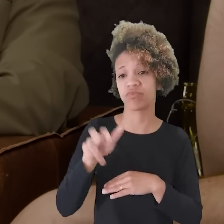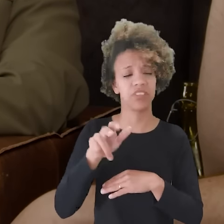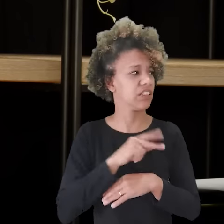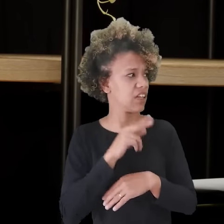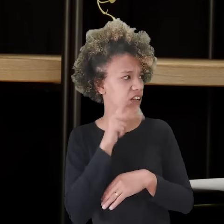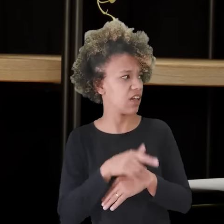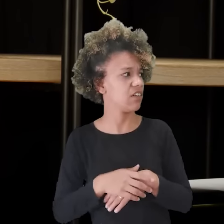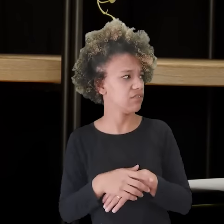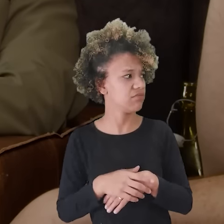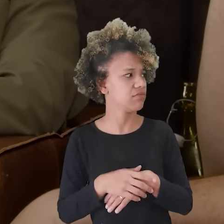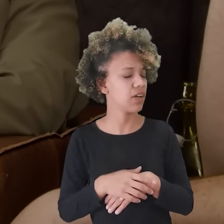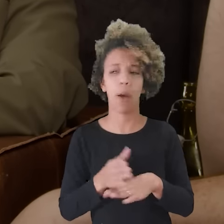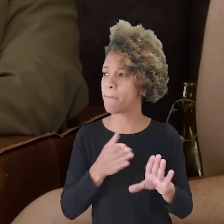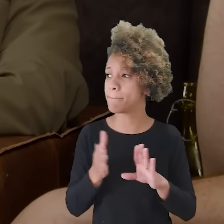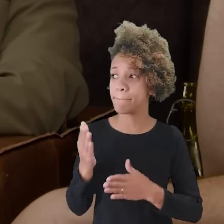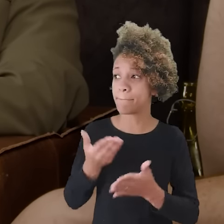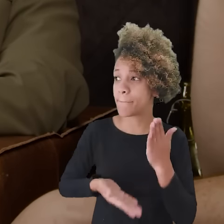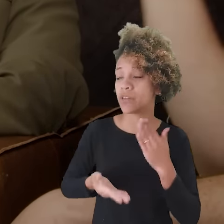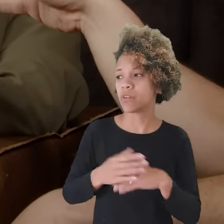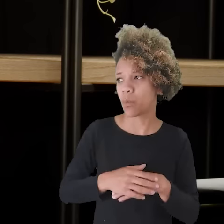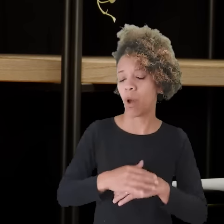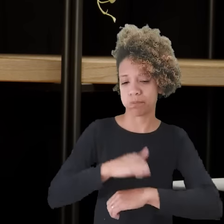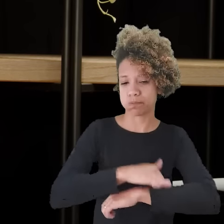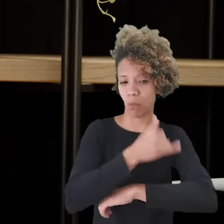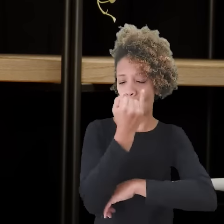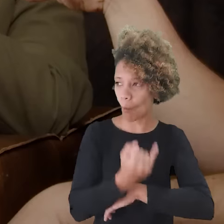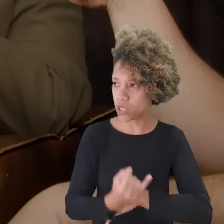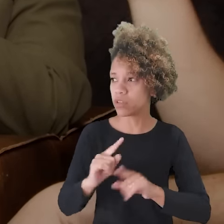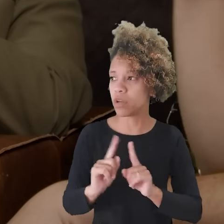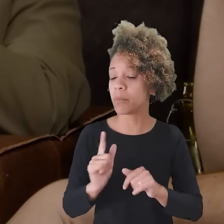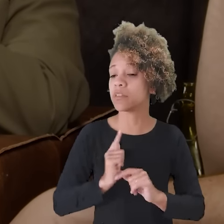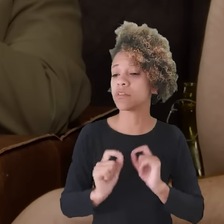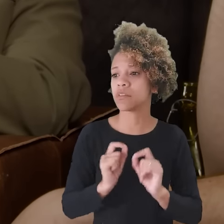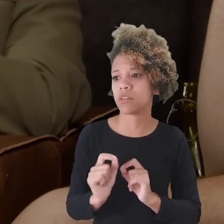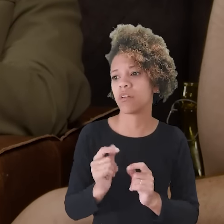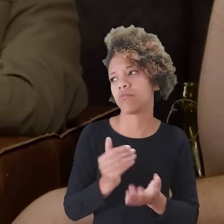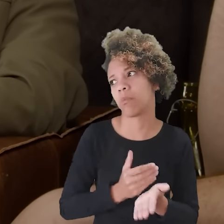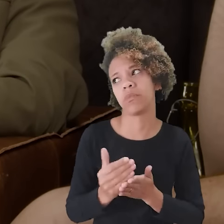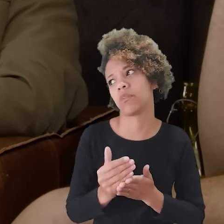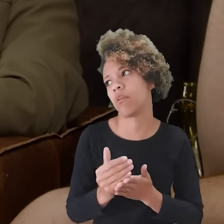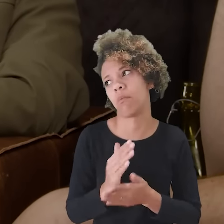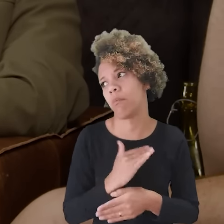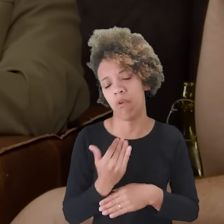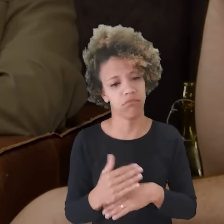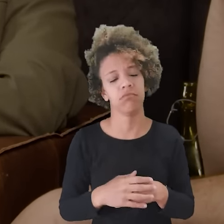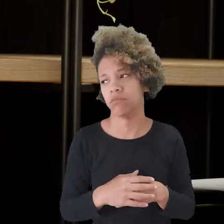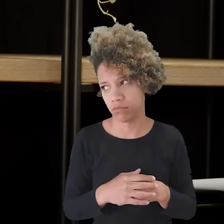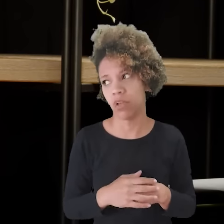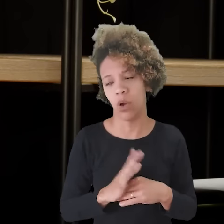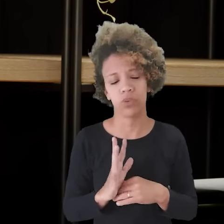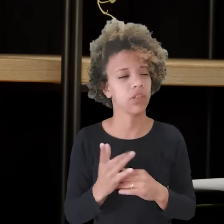dias e aí foi eu acho que o momento que eu mais perdi peso e aí você tem inventou um treino que a pessoa morre mas funciona